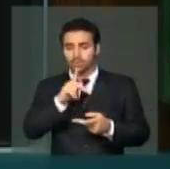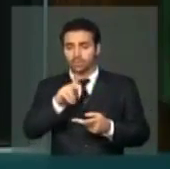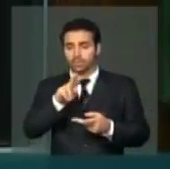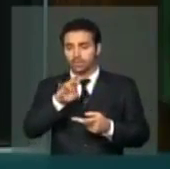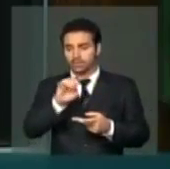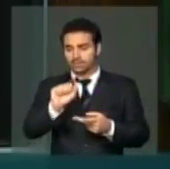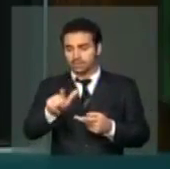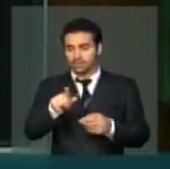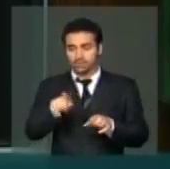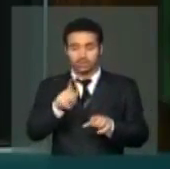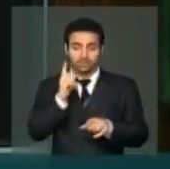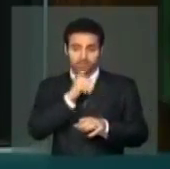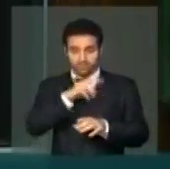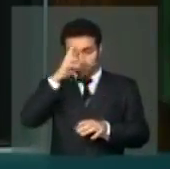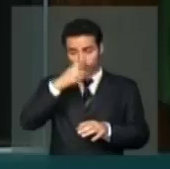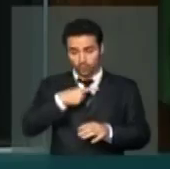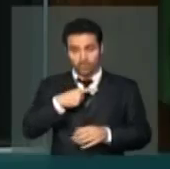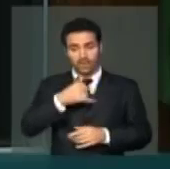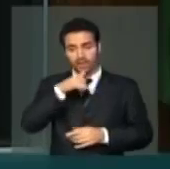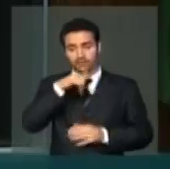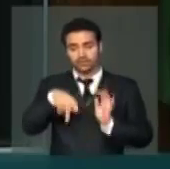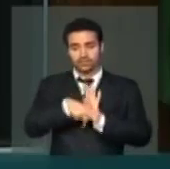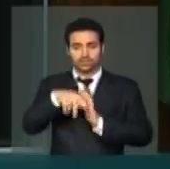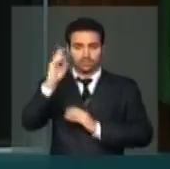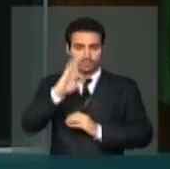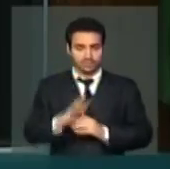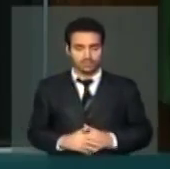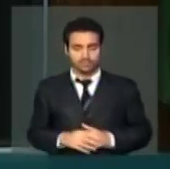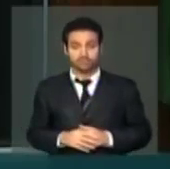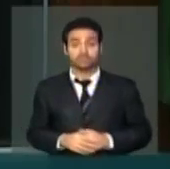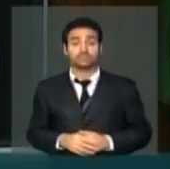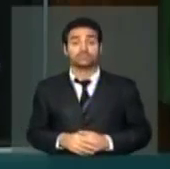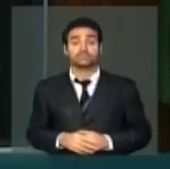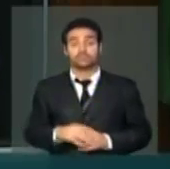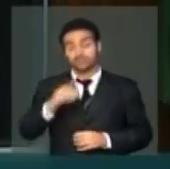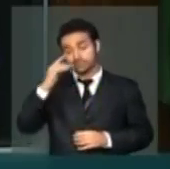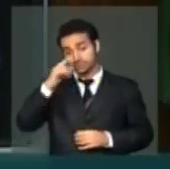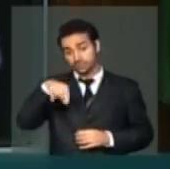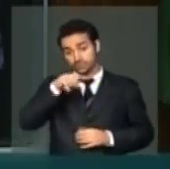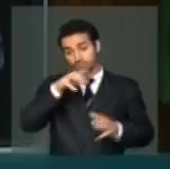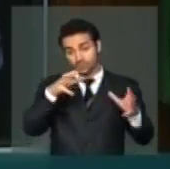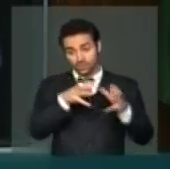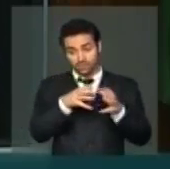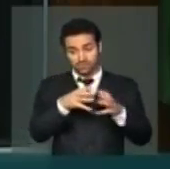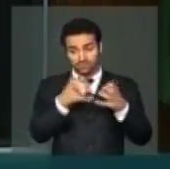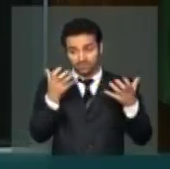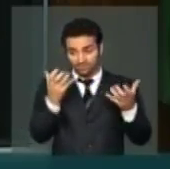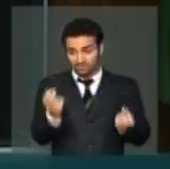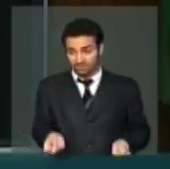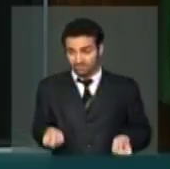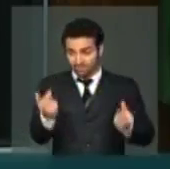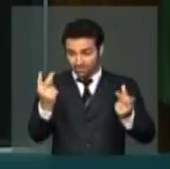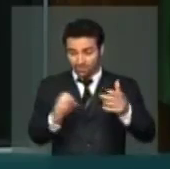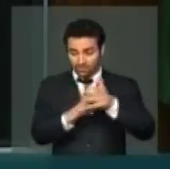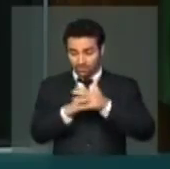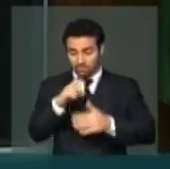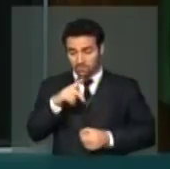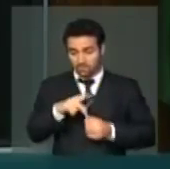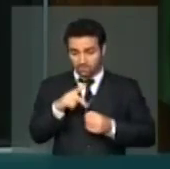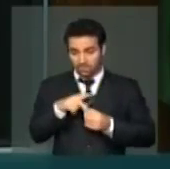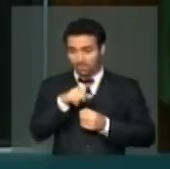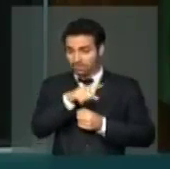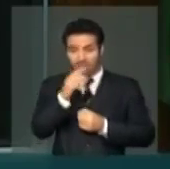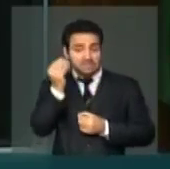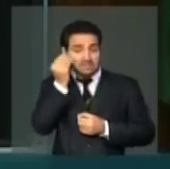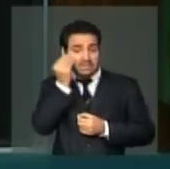garante a autonomia energética do nosso país. Os que querem, na verdade, privatizar a Petrobras, tentam